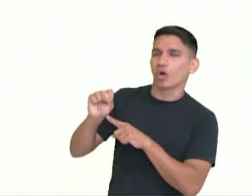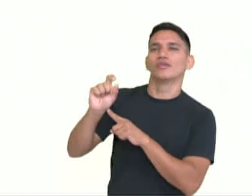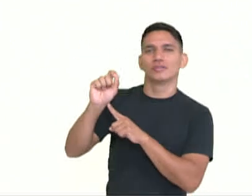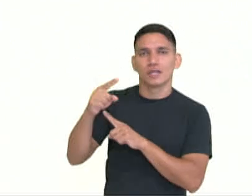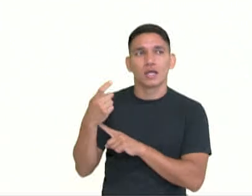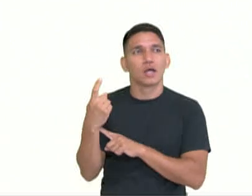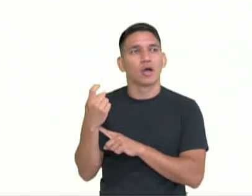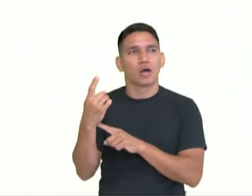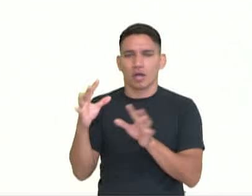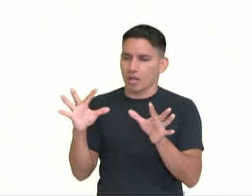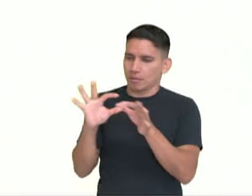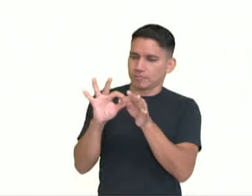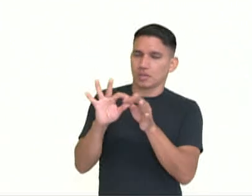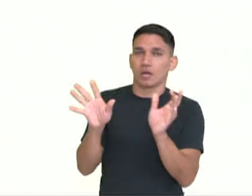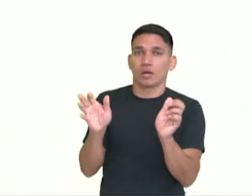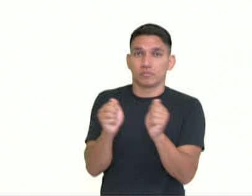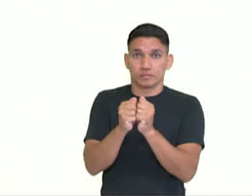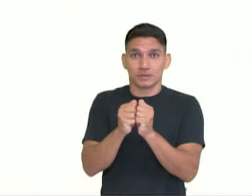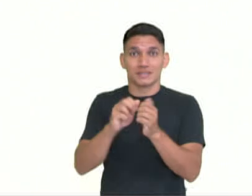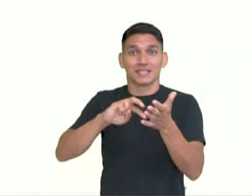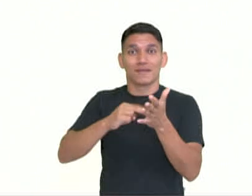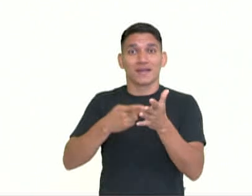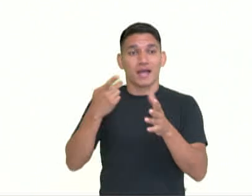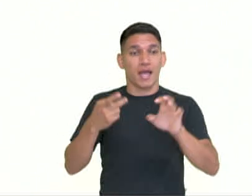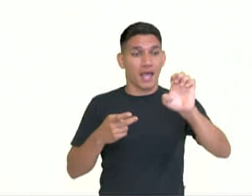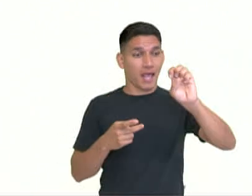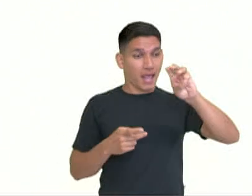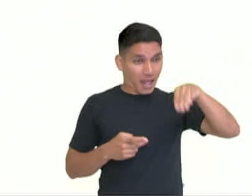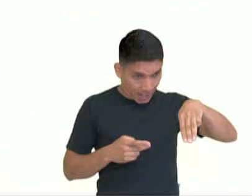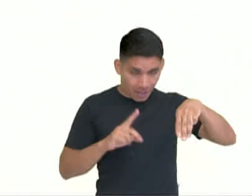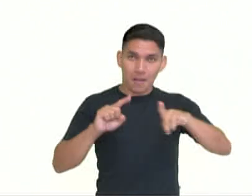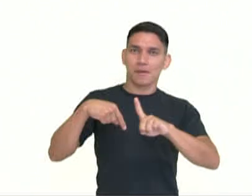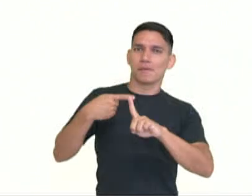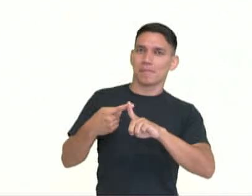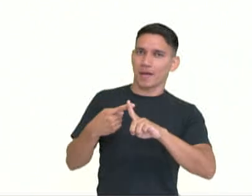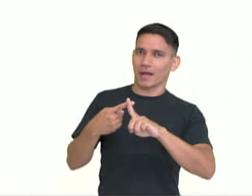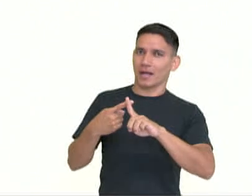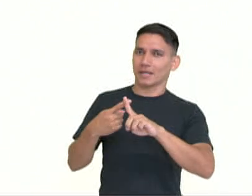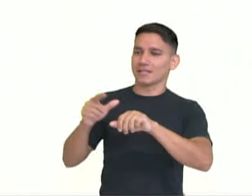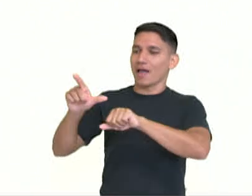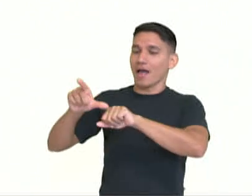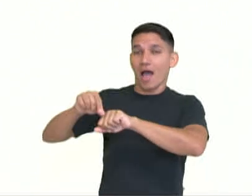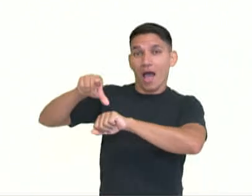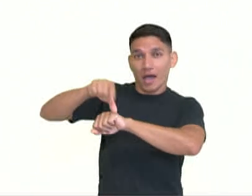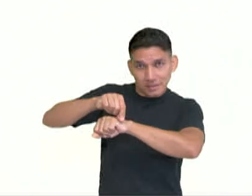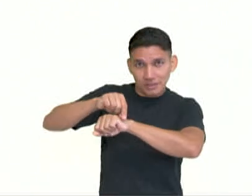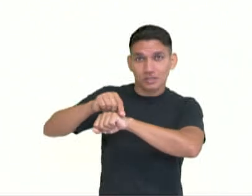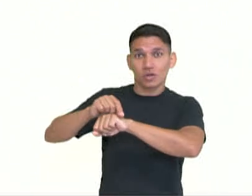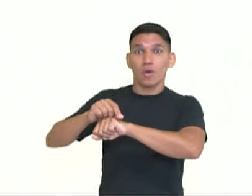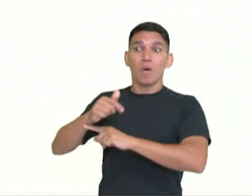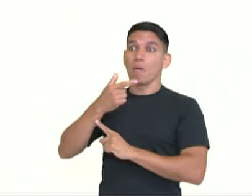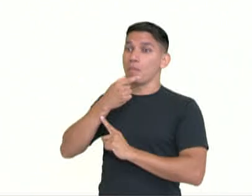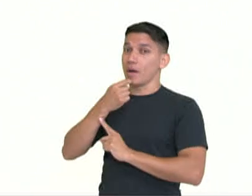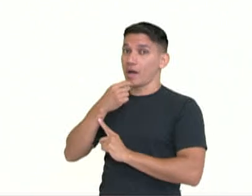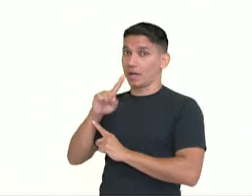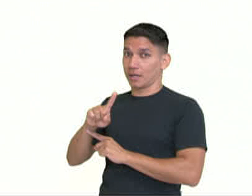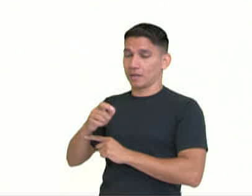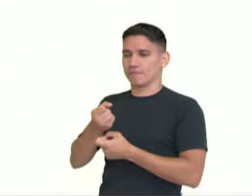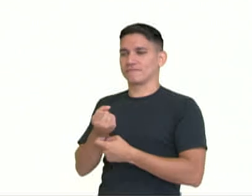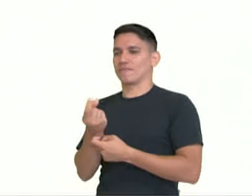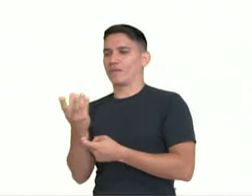uma contração da preposição em, mais o artigo masculino no plural, os, que está se referindo a